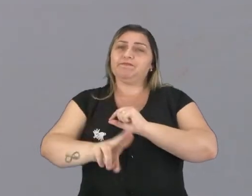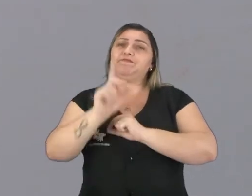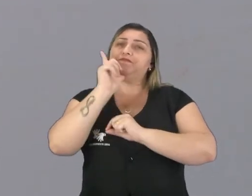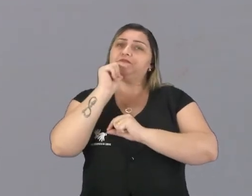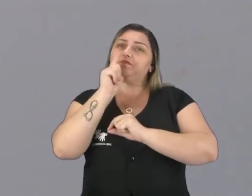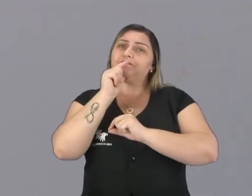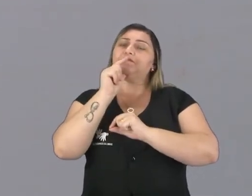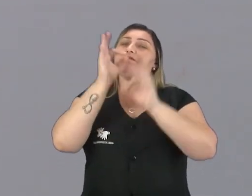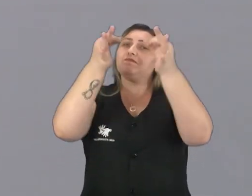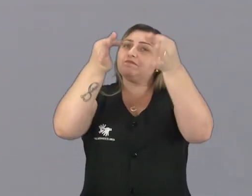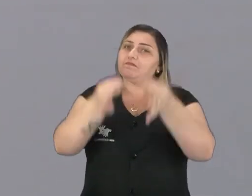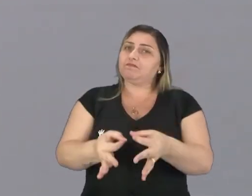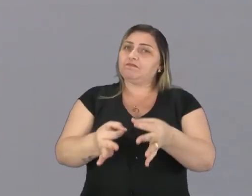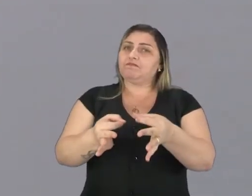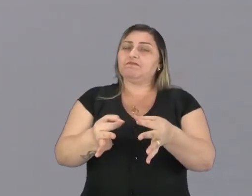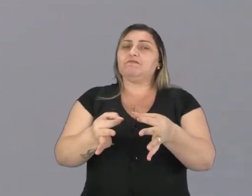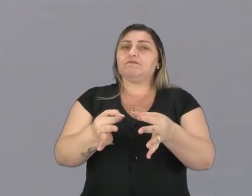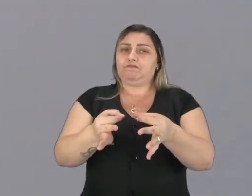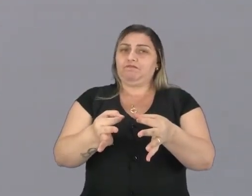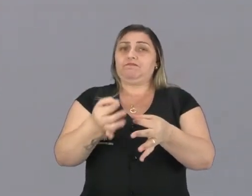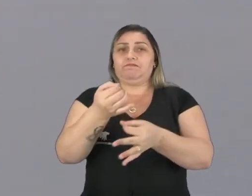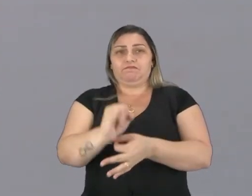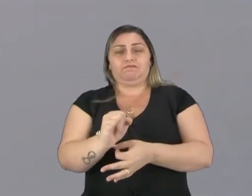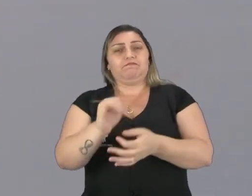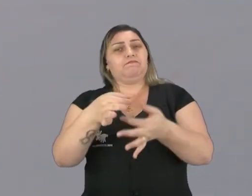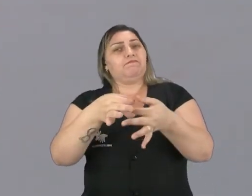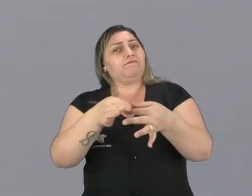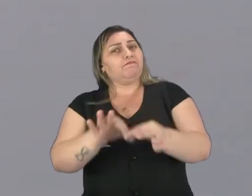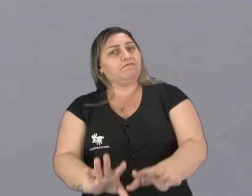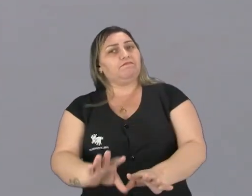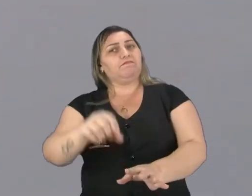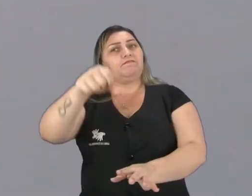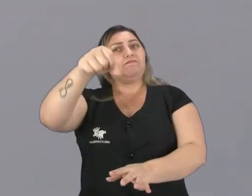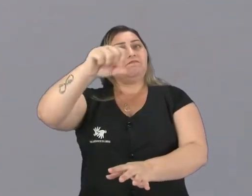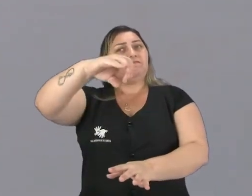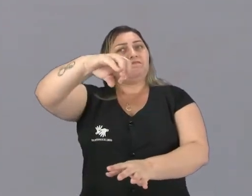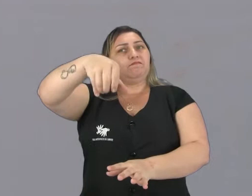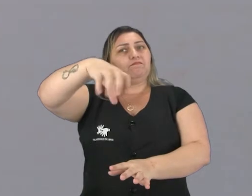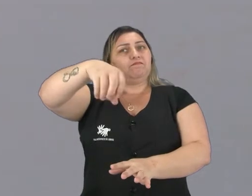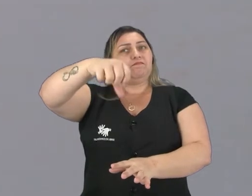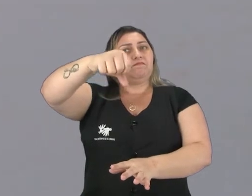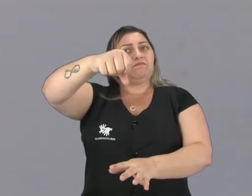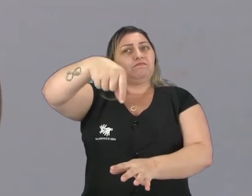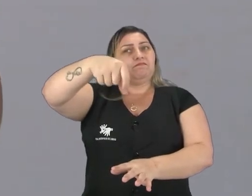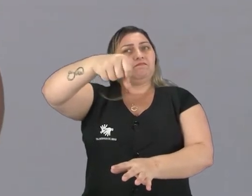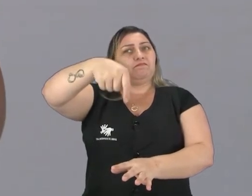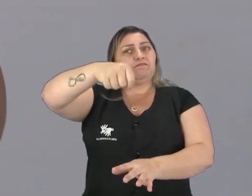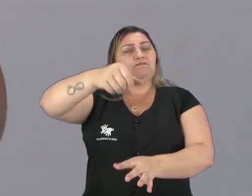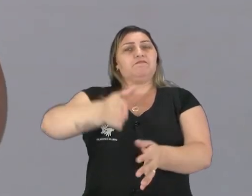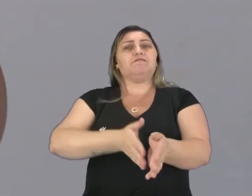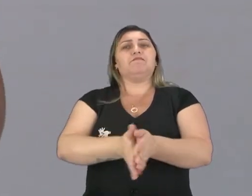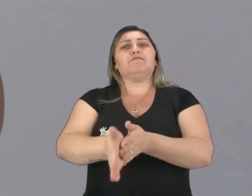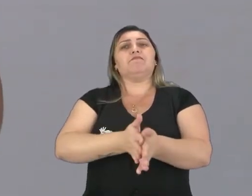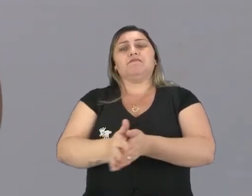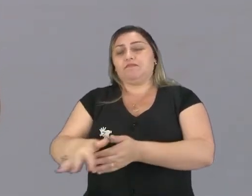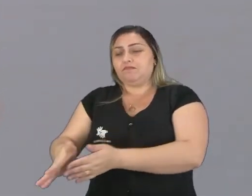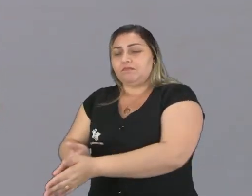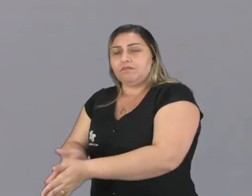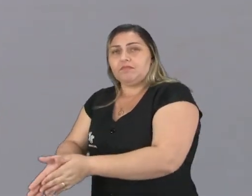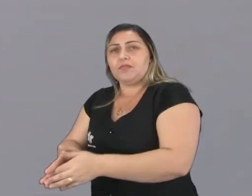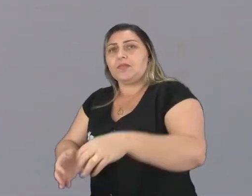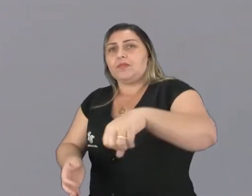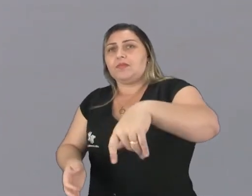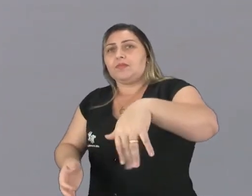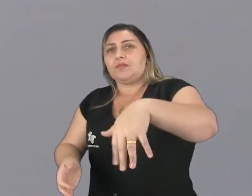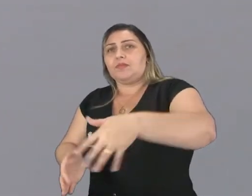de maneira correta, certo? Se a gente deixar aqui a torneira ligada enquanto eu passo sabão, enquanto eu